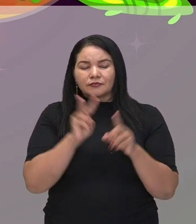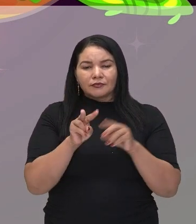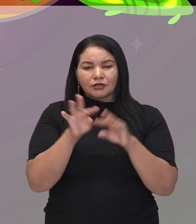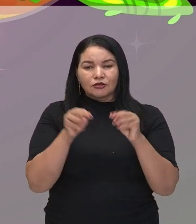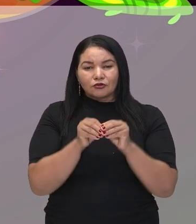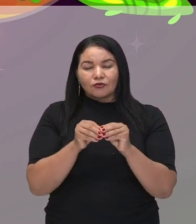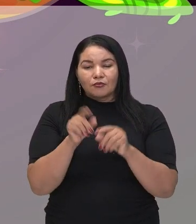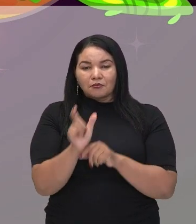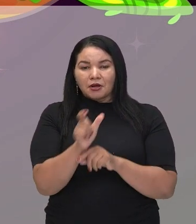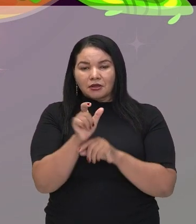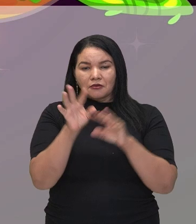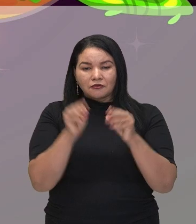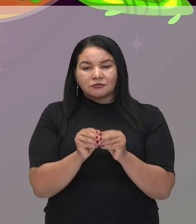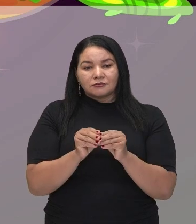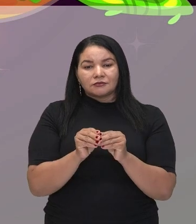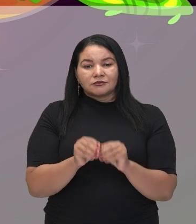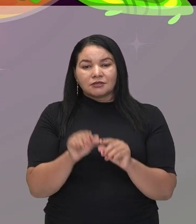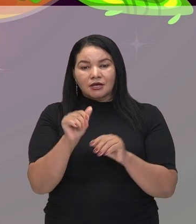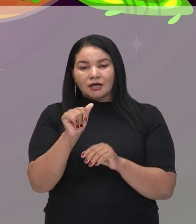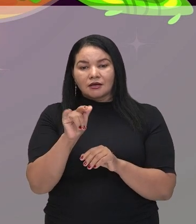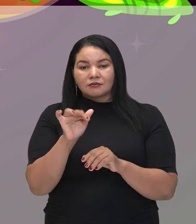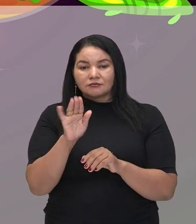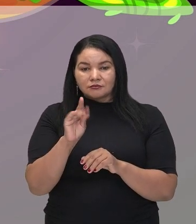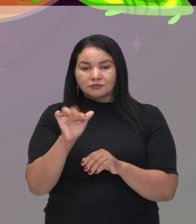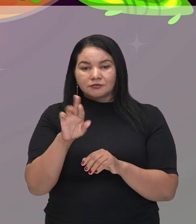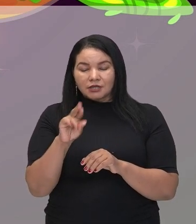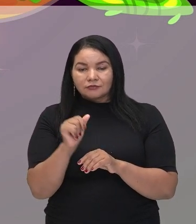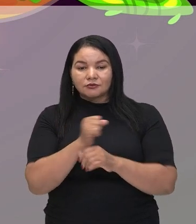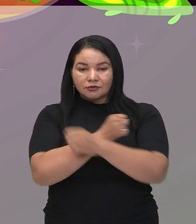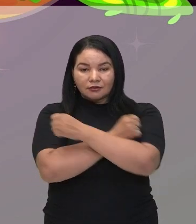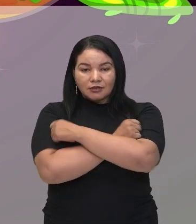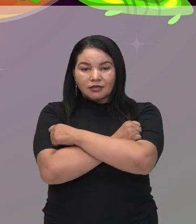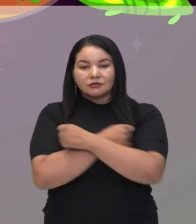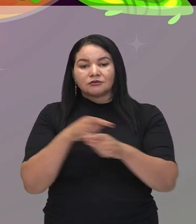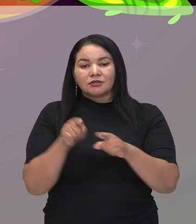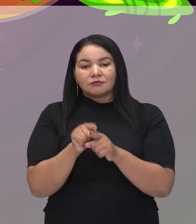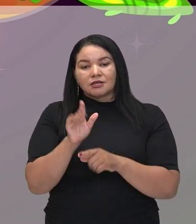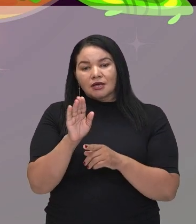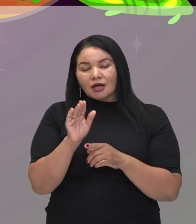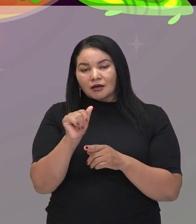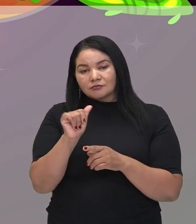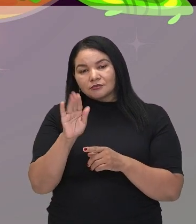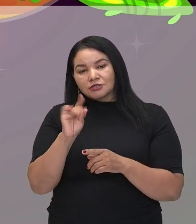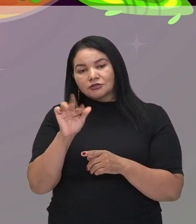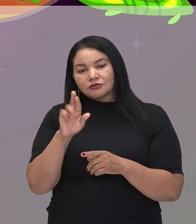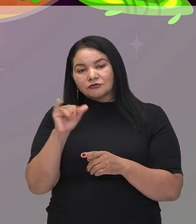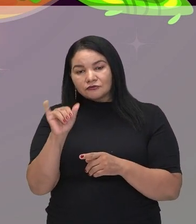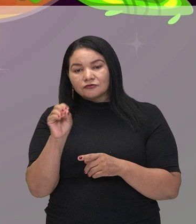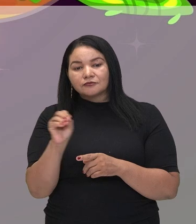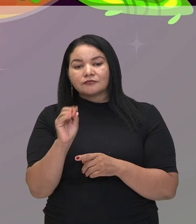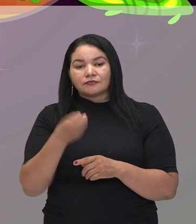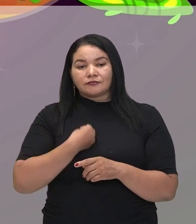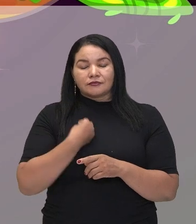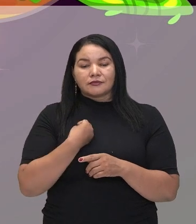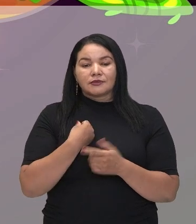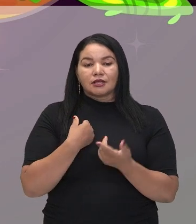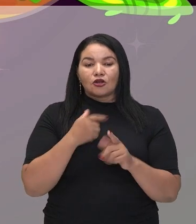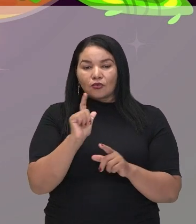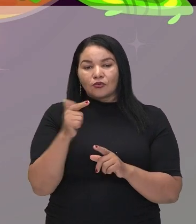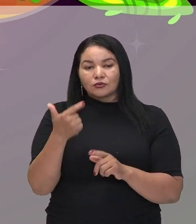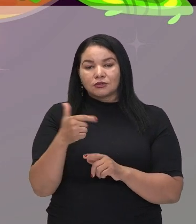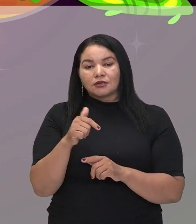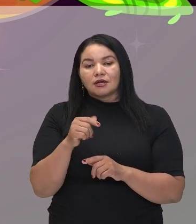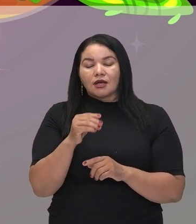dos abrevianos, como Abra, para cumprimentar, Abrivo, para a vida, e Abrecultura, para a